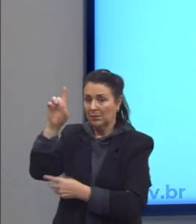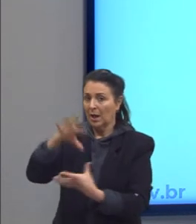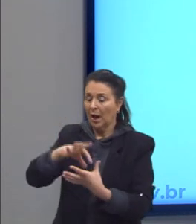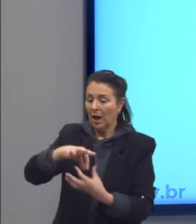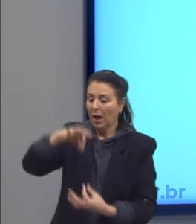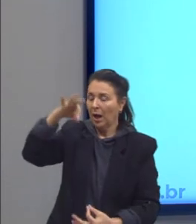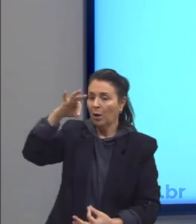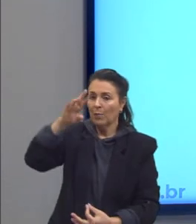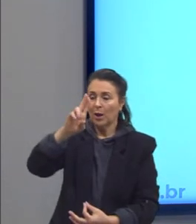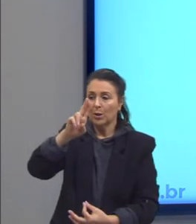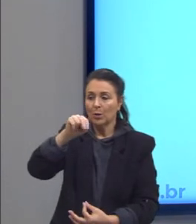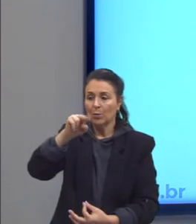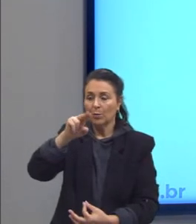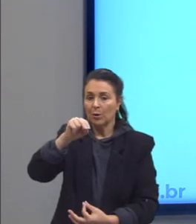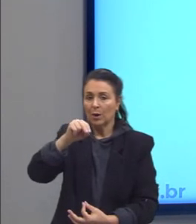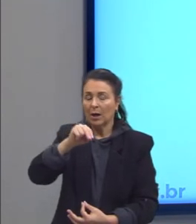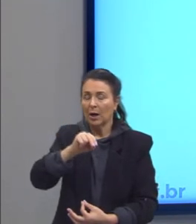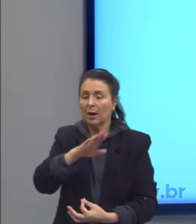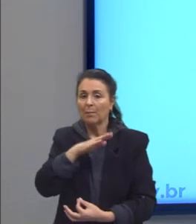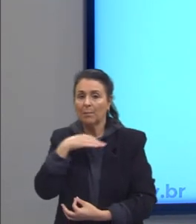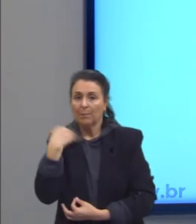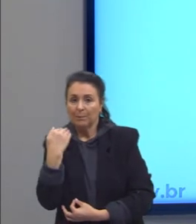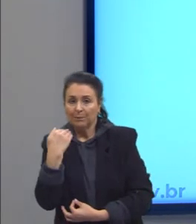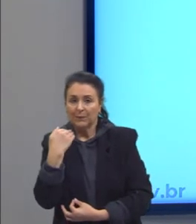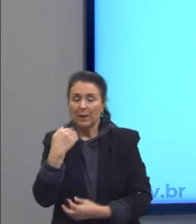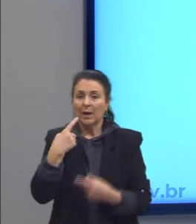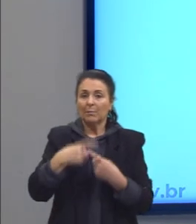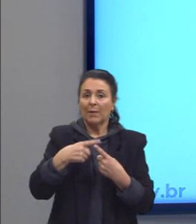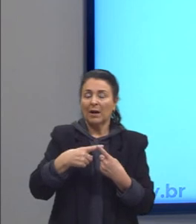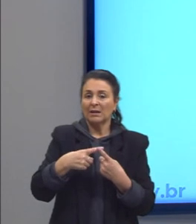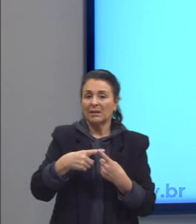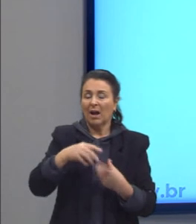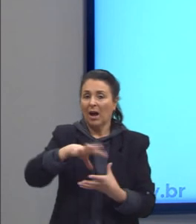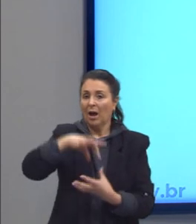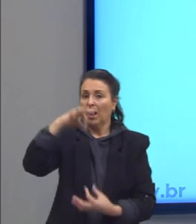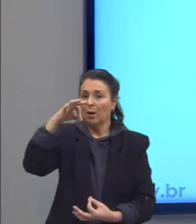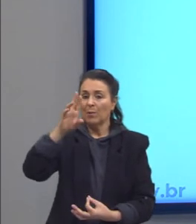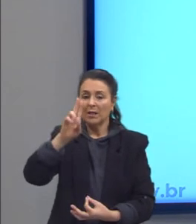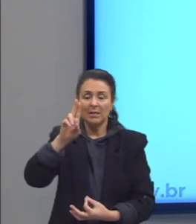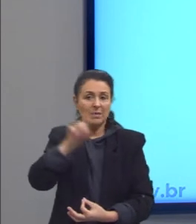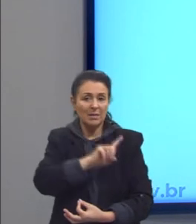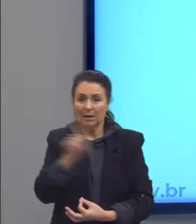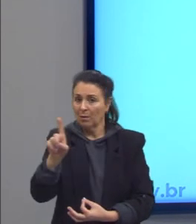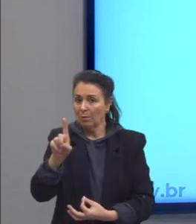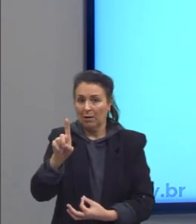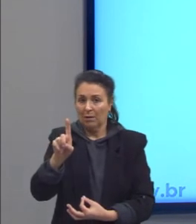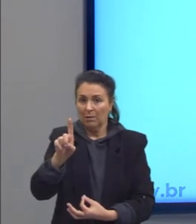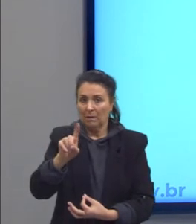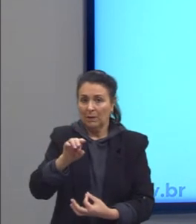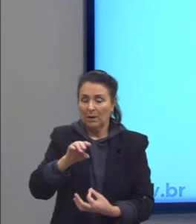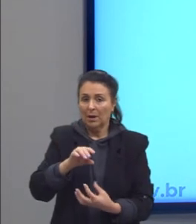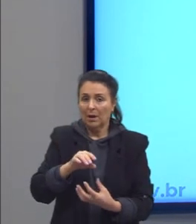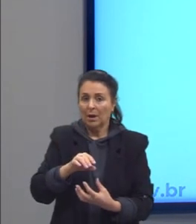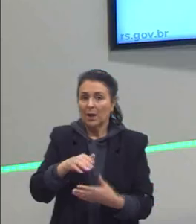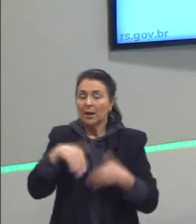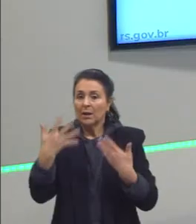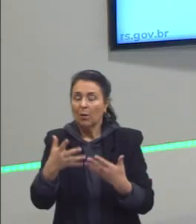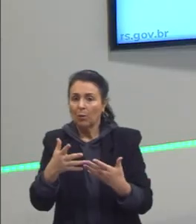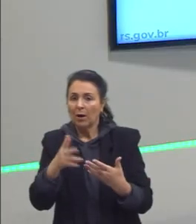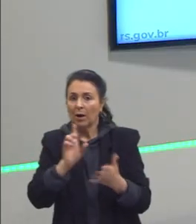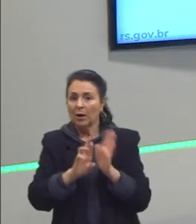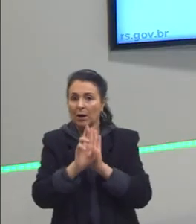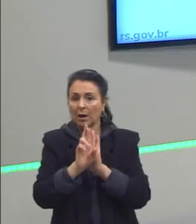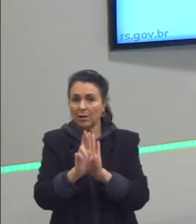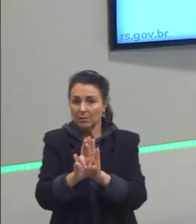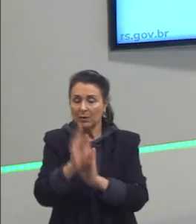enquanto para Platão a alma não é imortal já que apenas a forma do corpo também não é tão alternativa correta